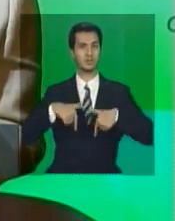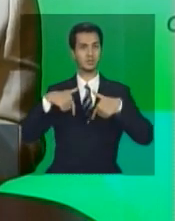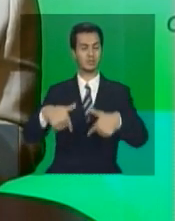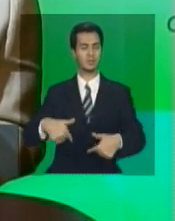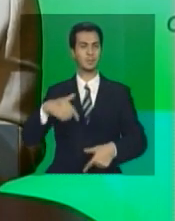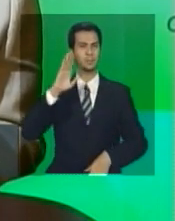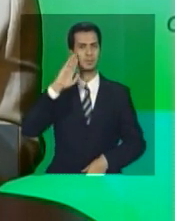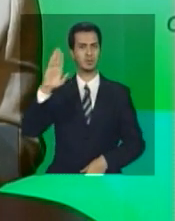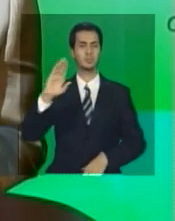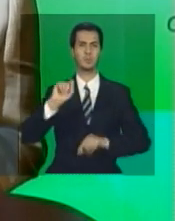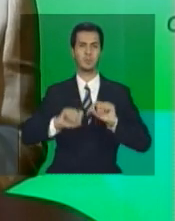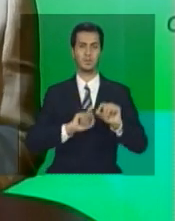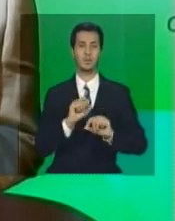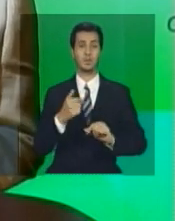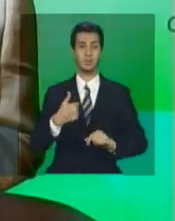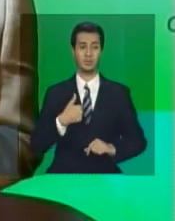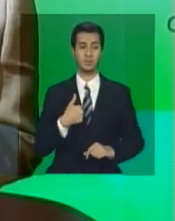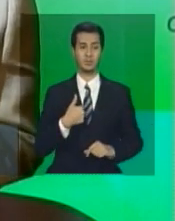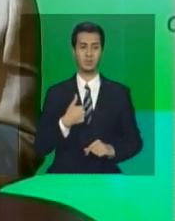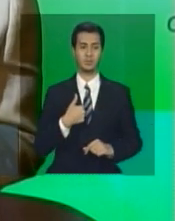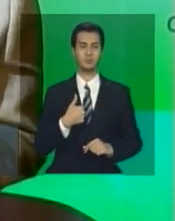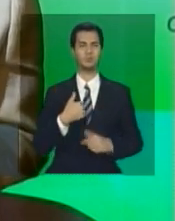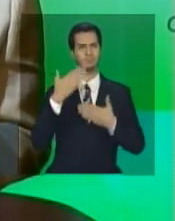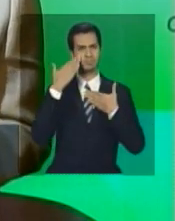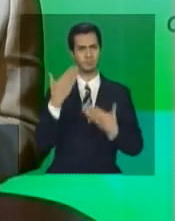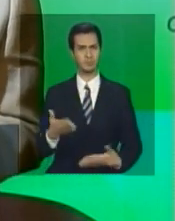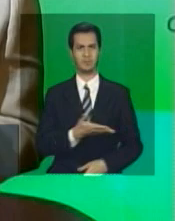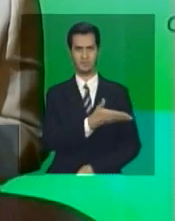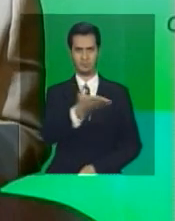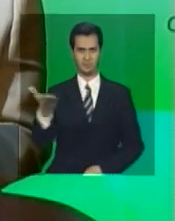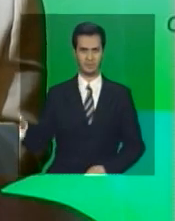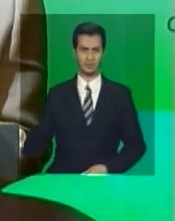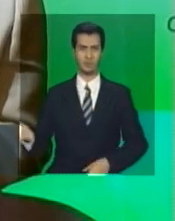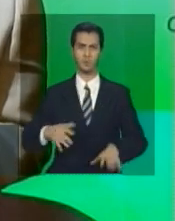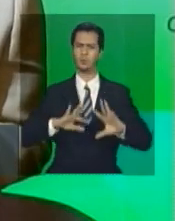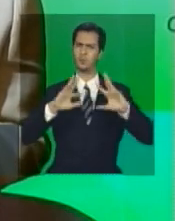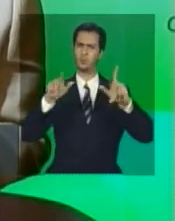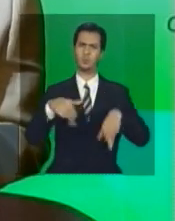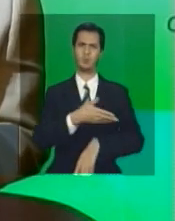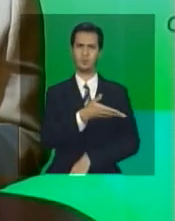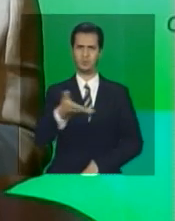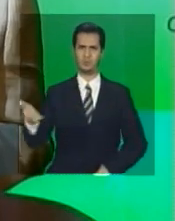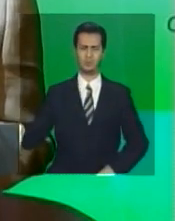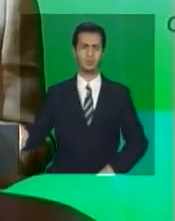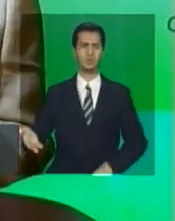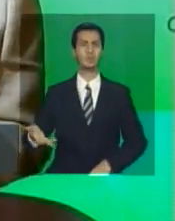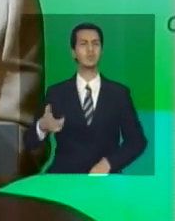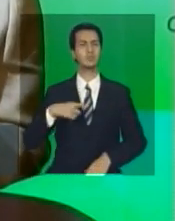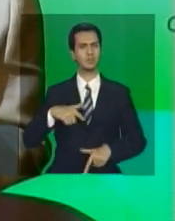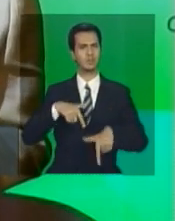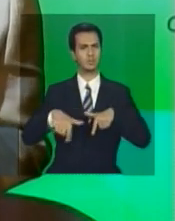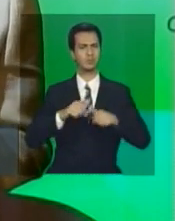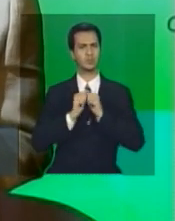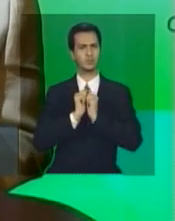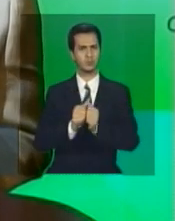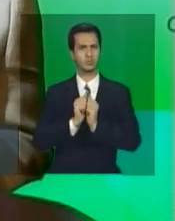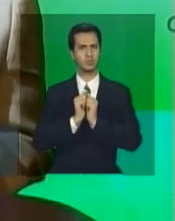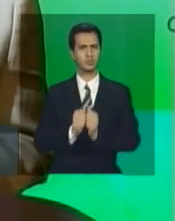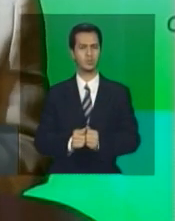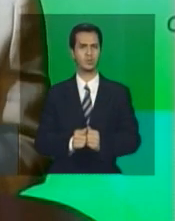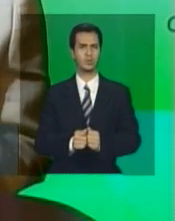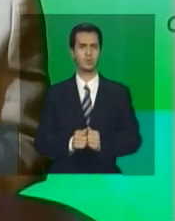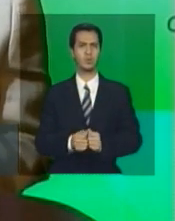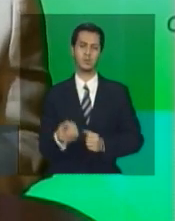a mim entregue, eu devo a vocês, todos vocês que estiveram comigo trabalhando